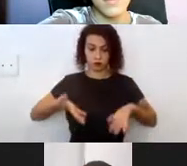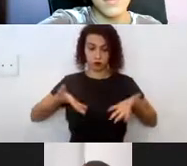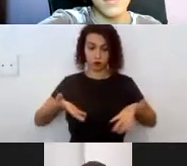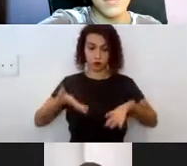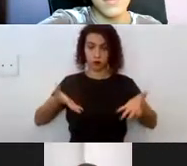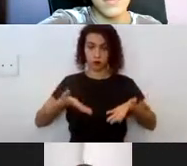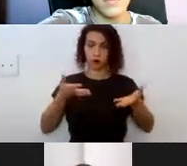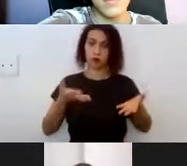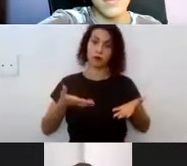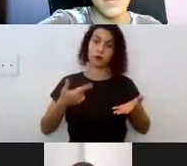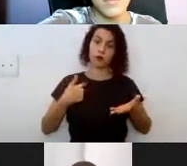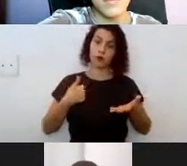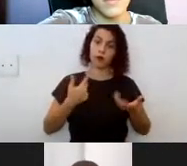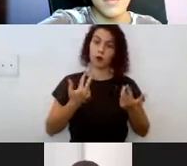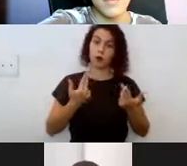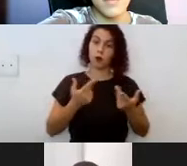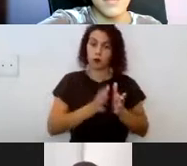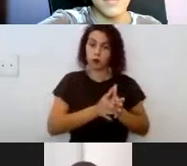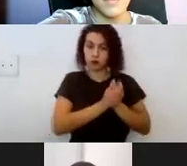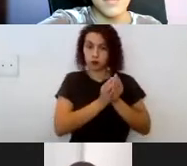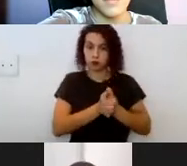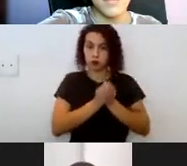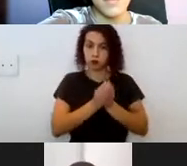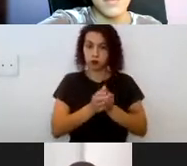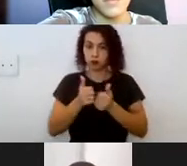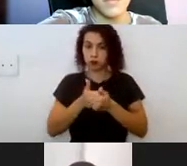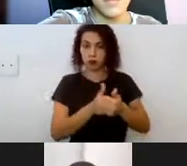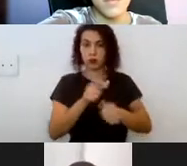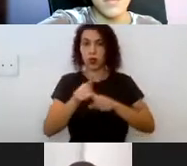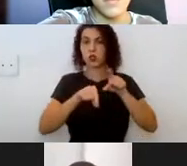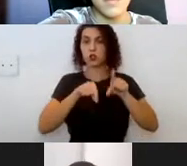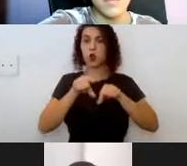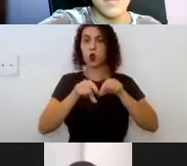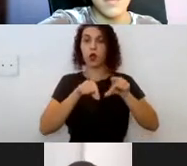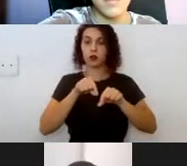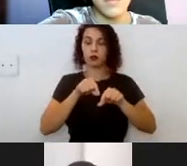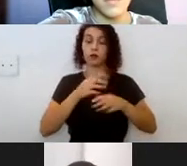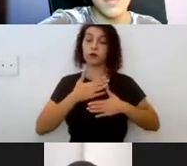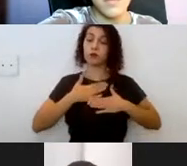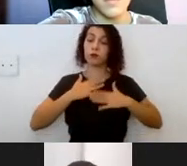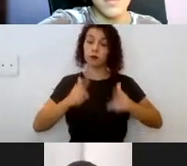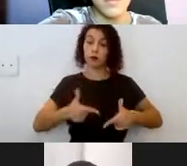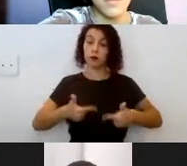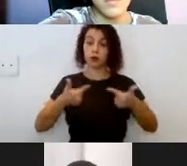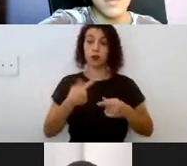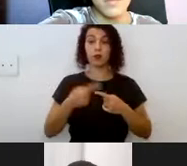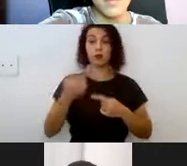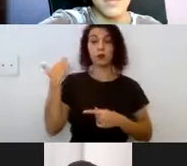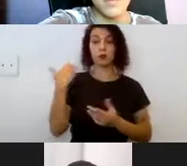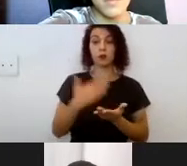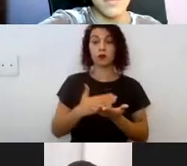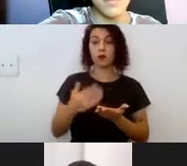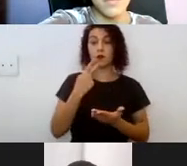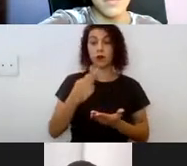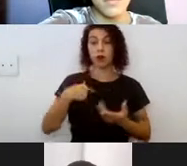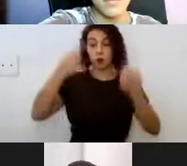que faz com que eu navegue eu sou a minha própria sorte porque no início ela fala eu